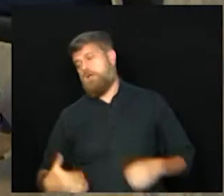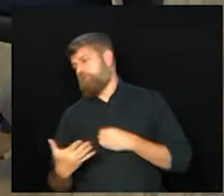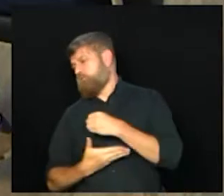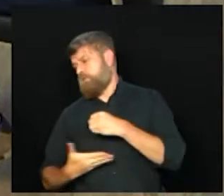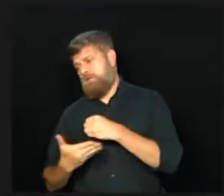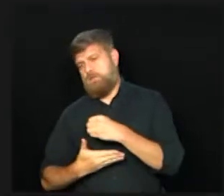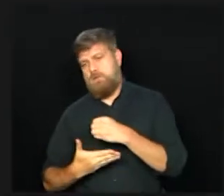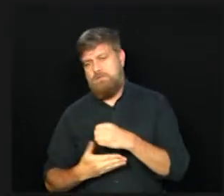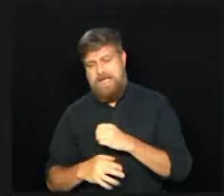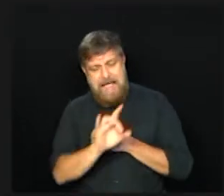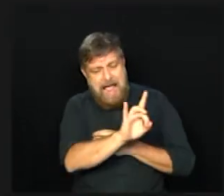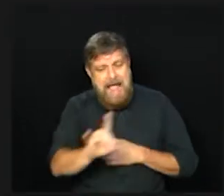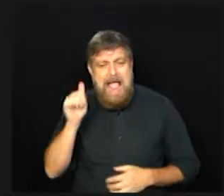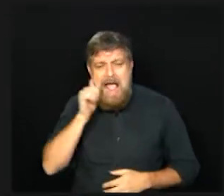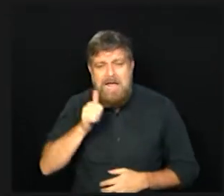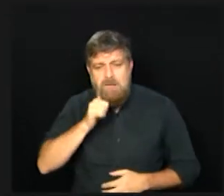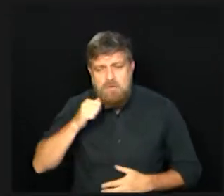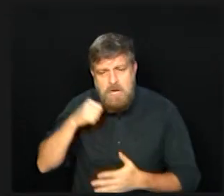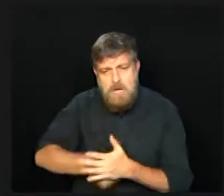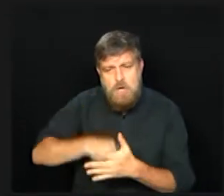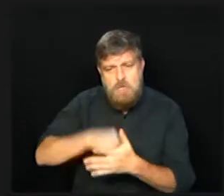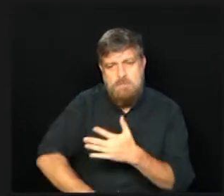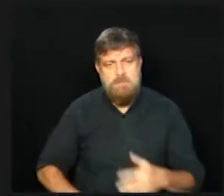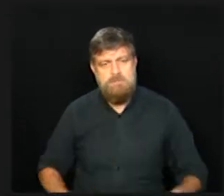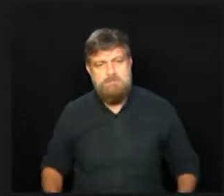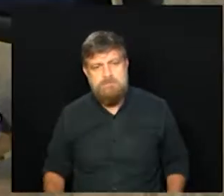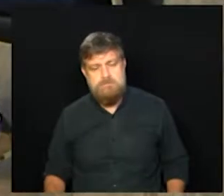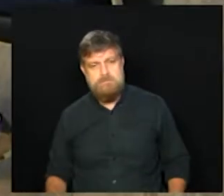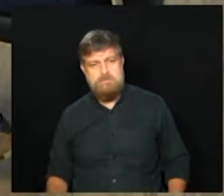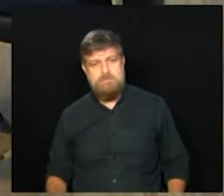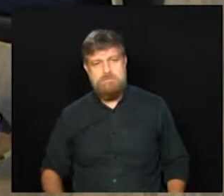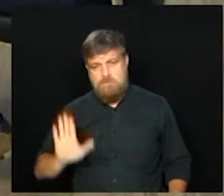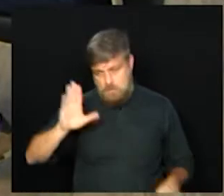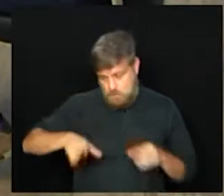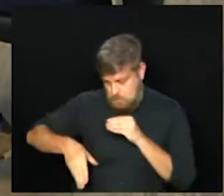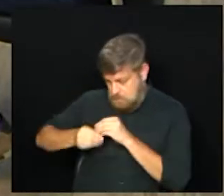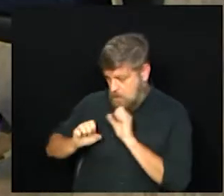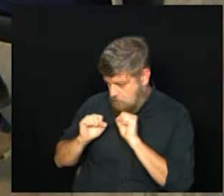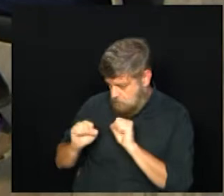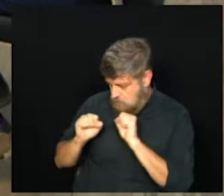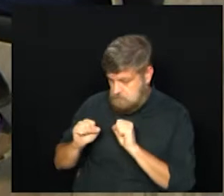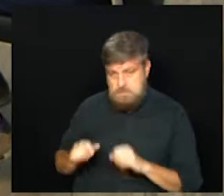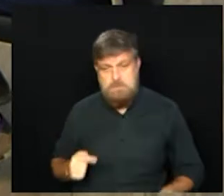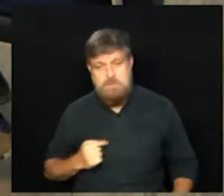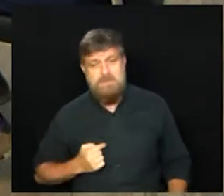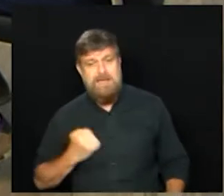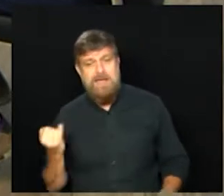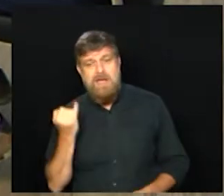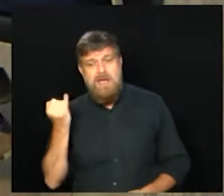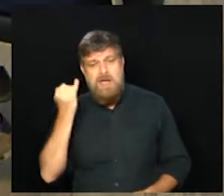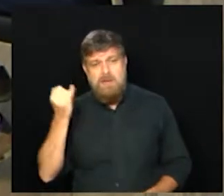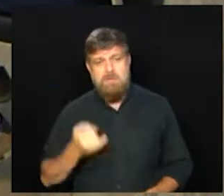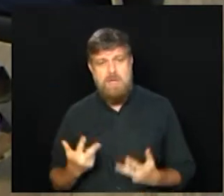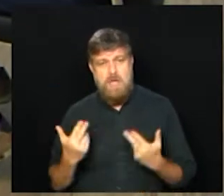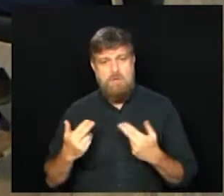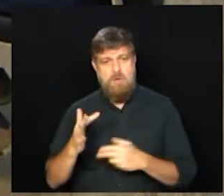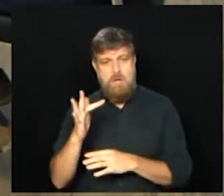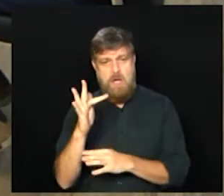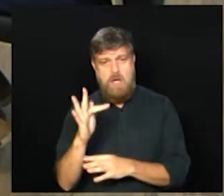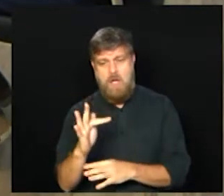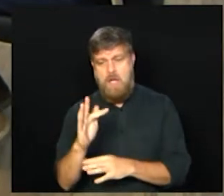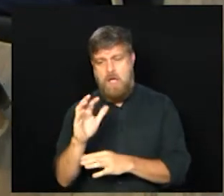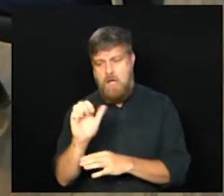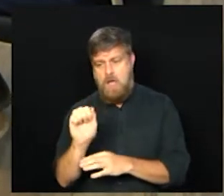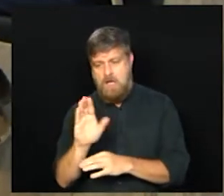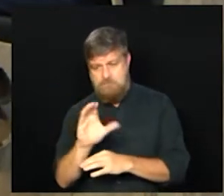Fundamental. Cada mulher. Fundamental. Cada mulher. Posso comentar uma coisa sobre isso? Acho que é muito importante isso que a Fábia fala, e eu acho que